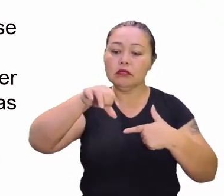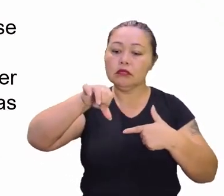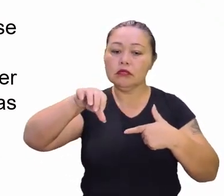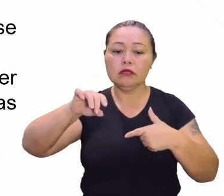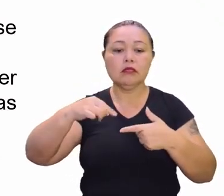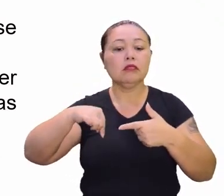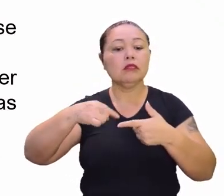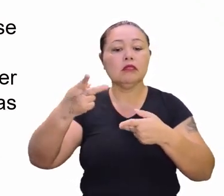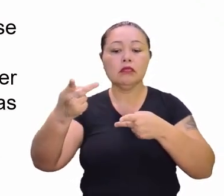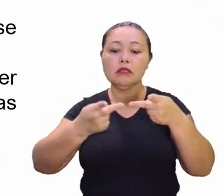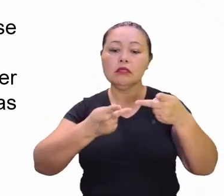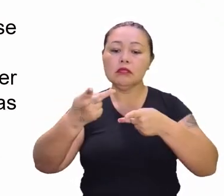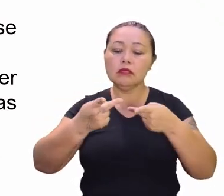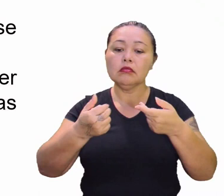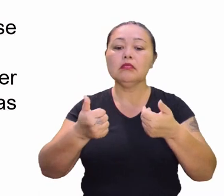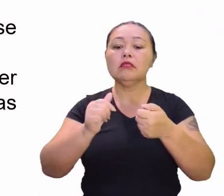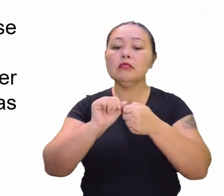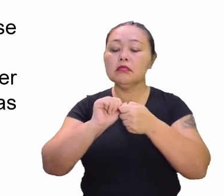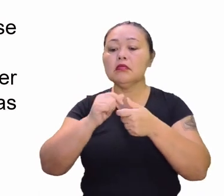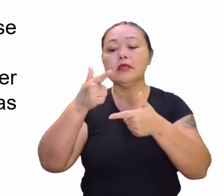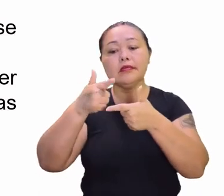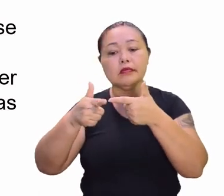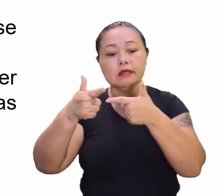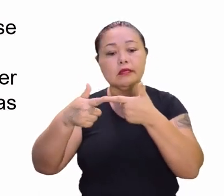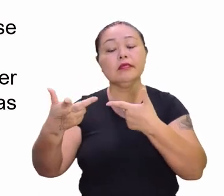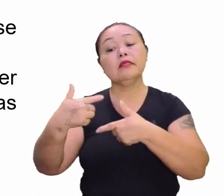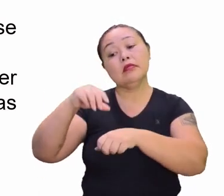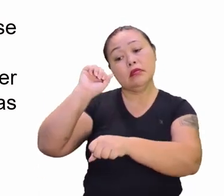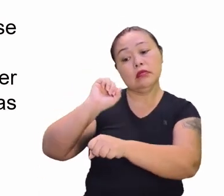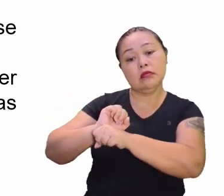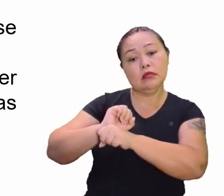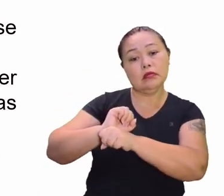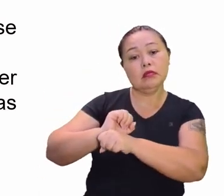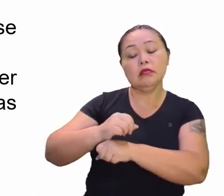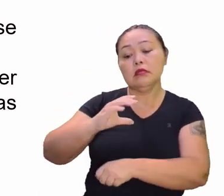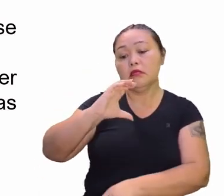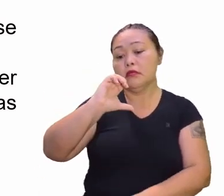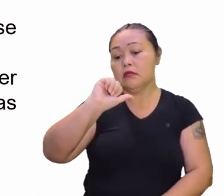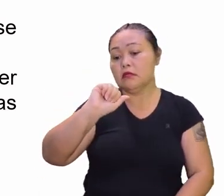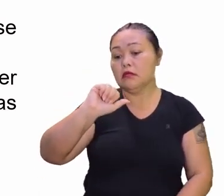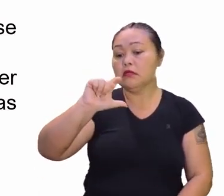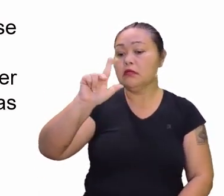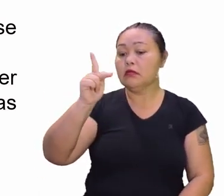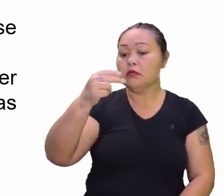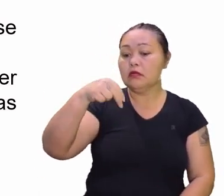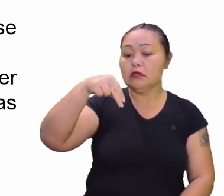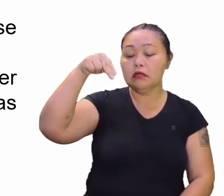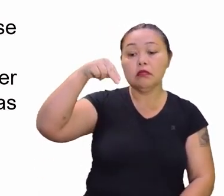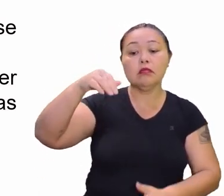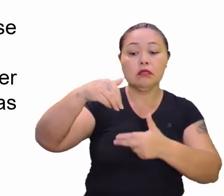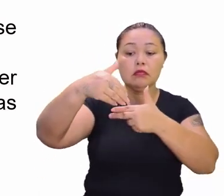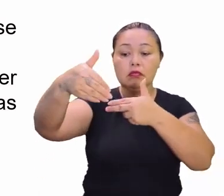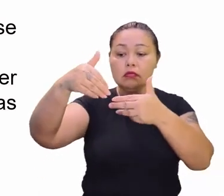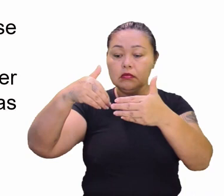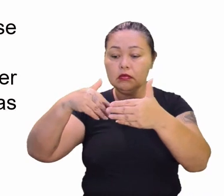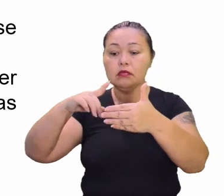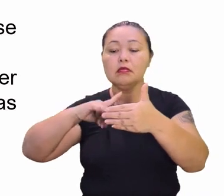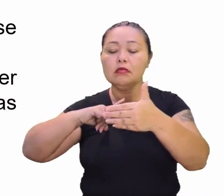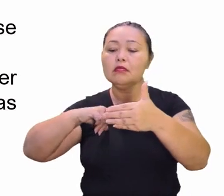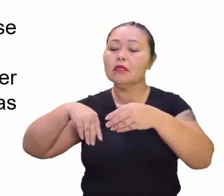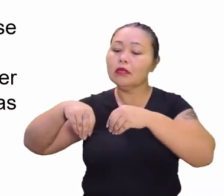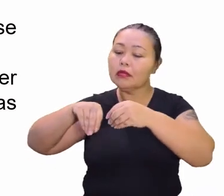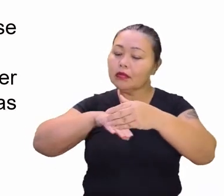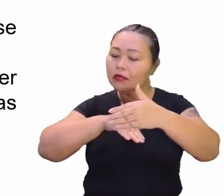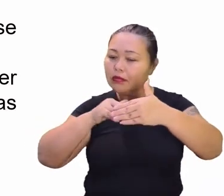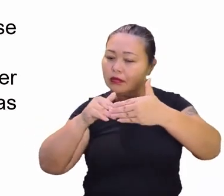o projeto entrou em crise e foi paralisado. Esse caso do Calha Norte, né, professor Jorge, as fronteiras aqui da Amazônia